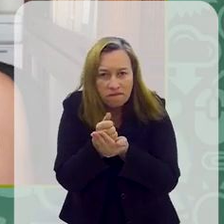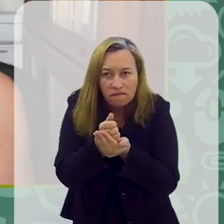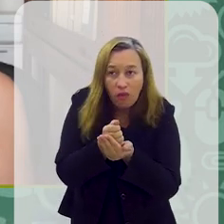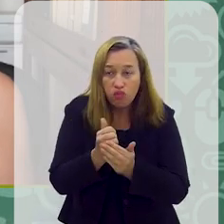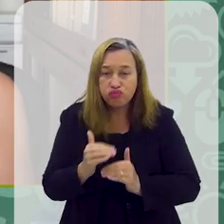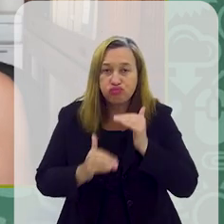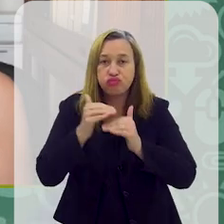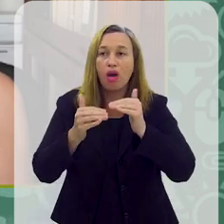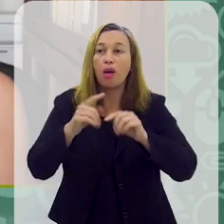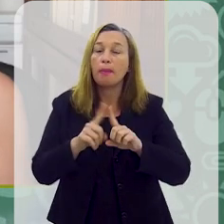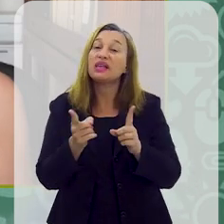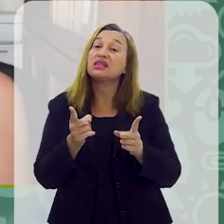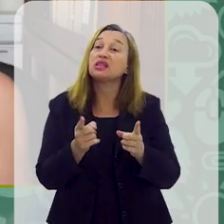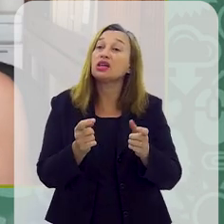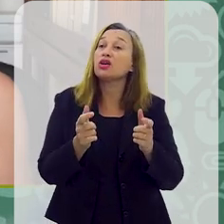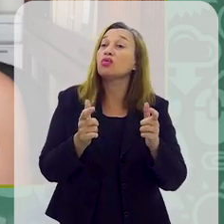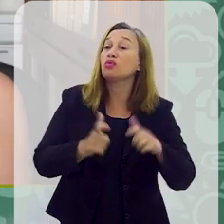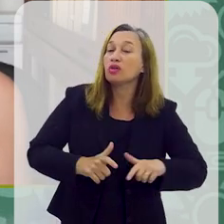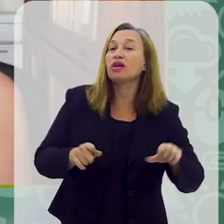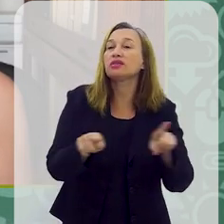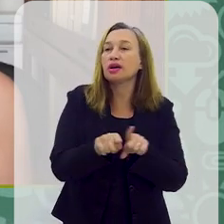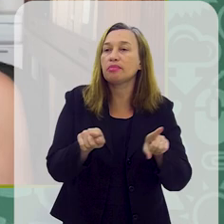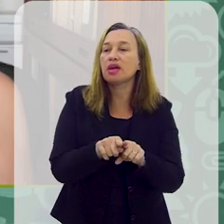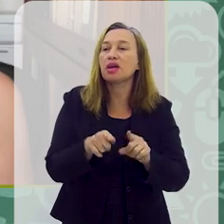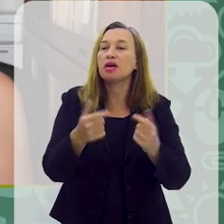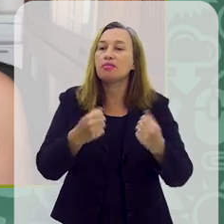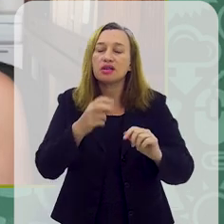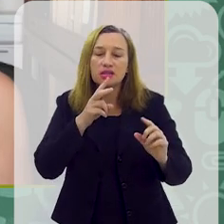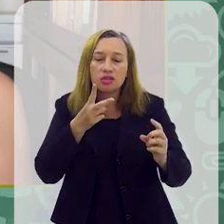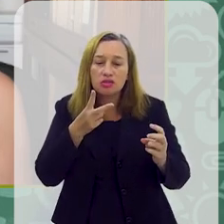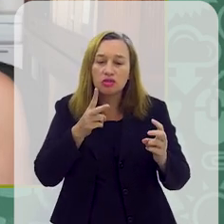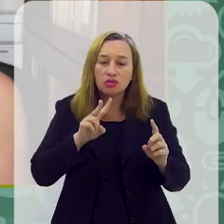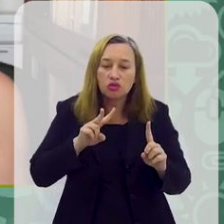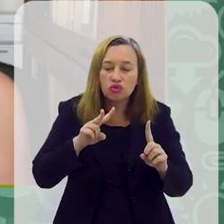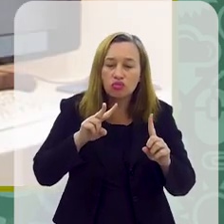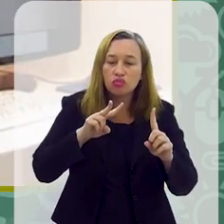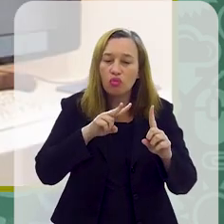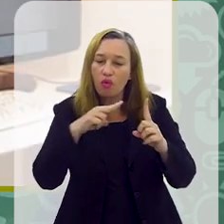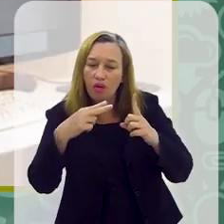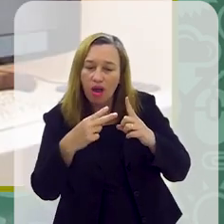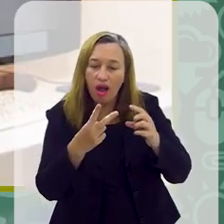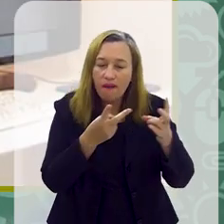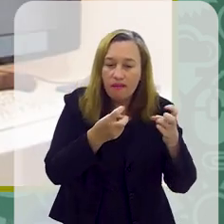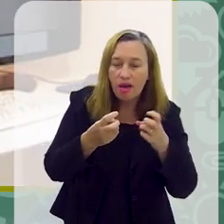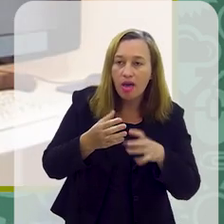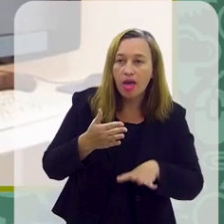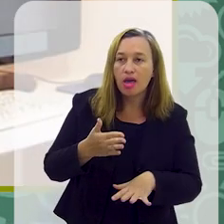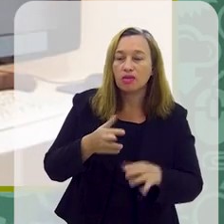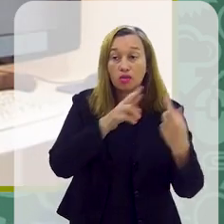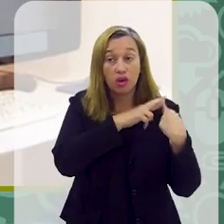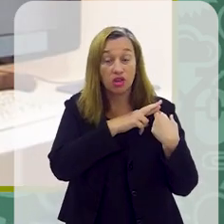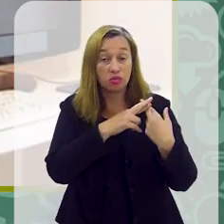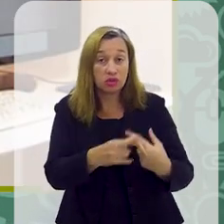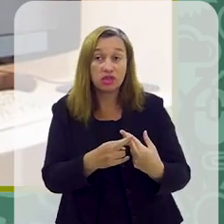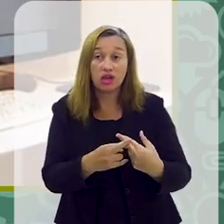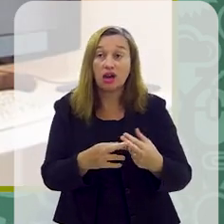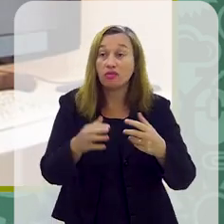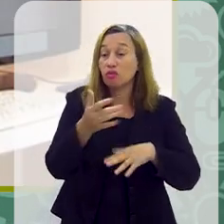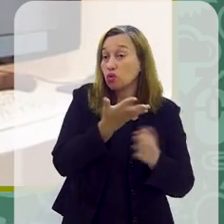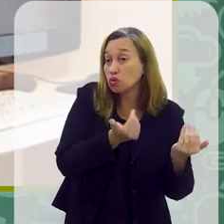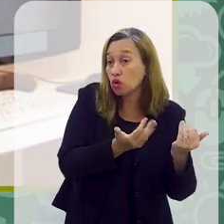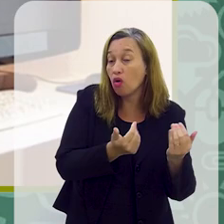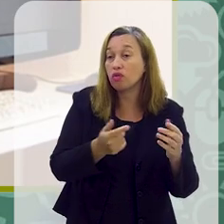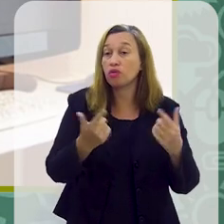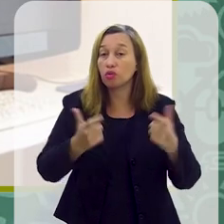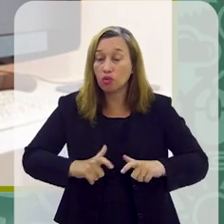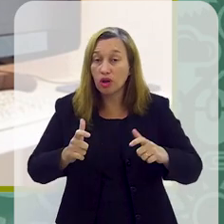está muito avançada, mas é um ambiente também que precisa de um olhar atento dos responsáveis, desses jovens, porque é um